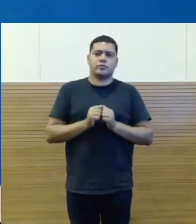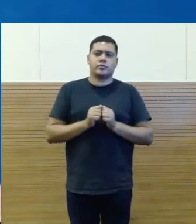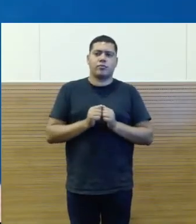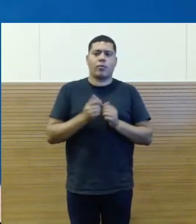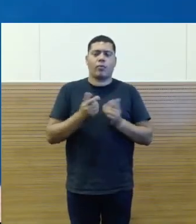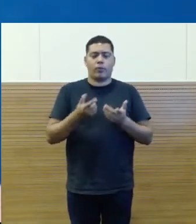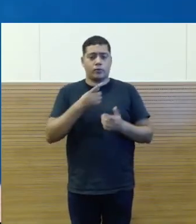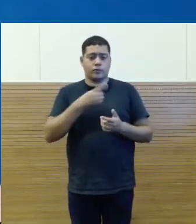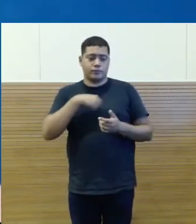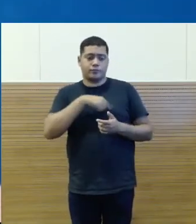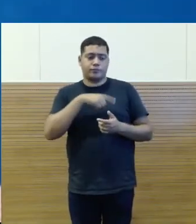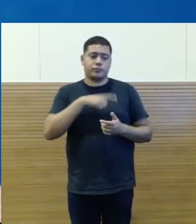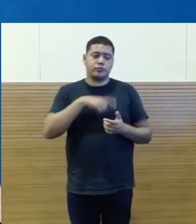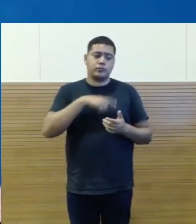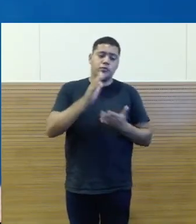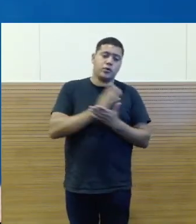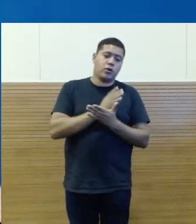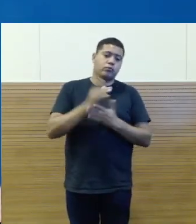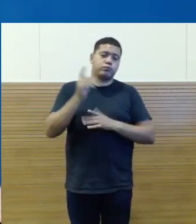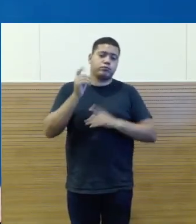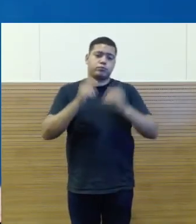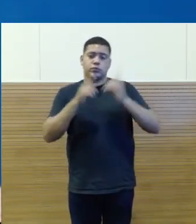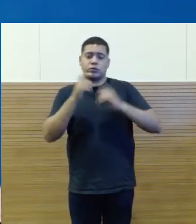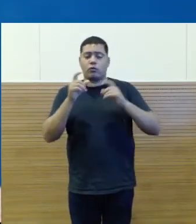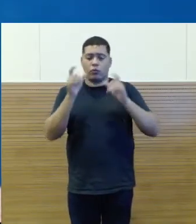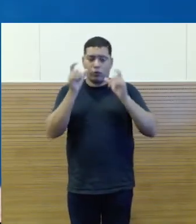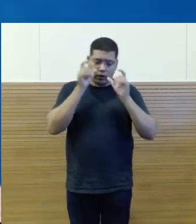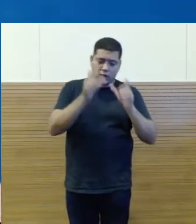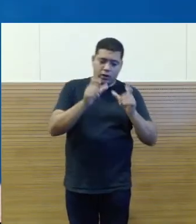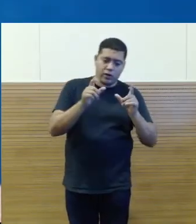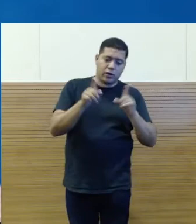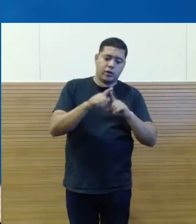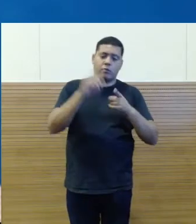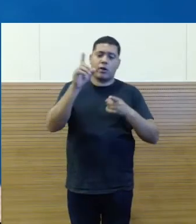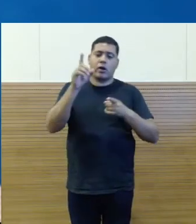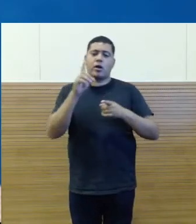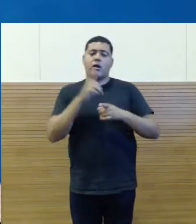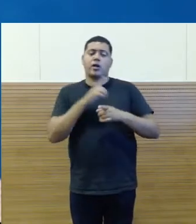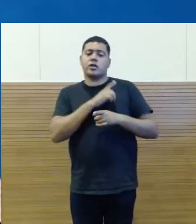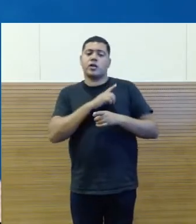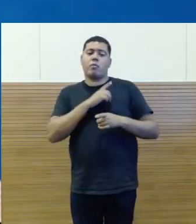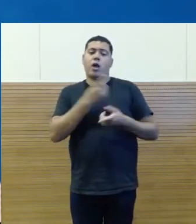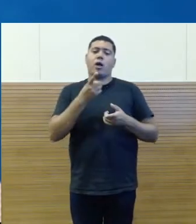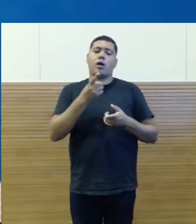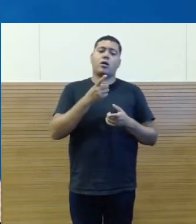Nós tivemos algumas expressões de interesse, incluindo da Dinamarca, Suécia,